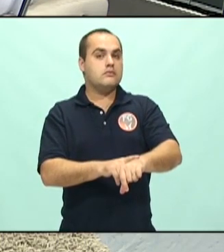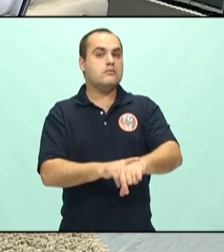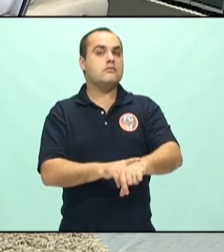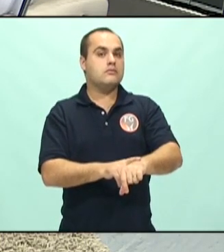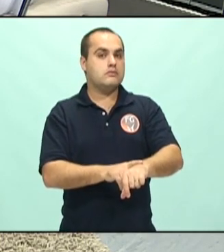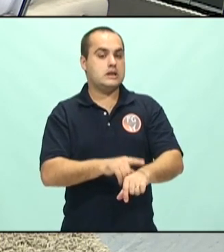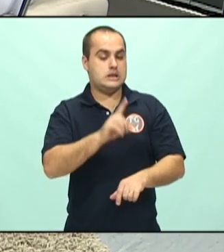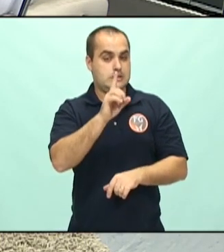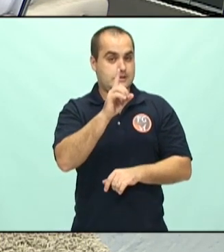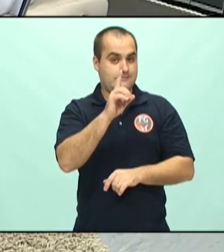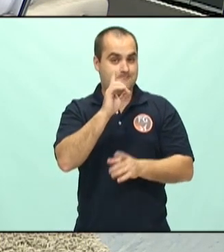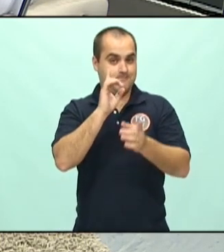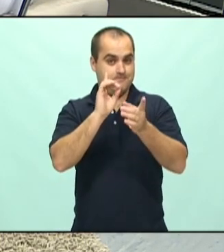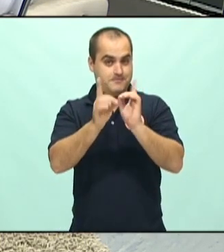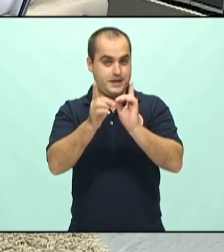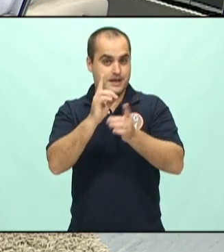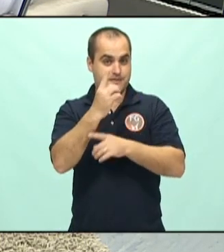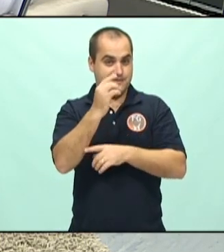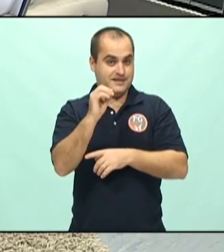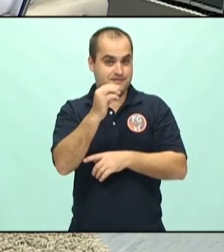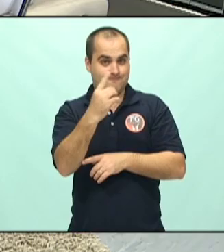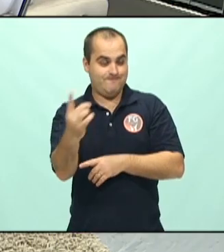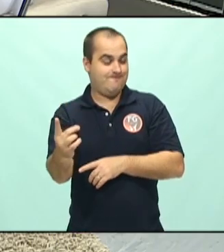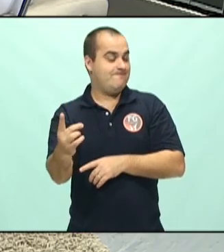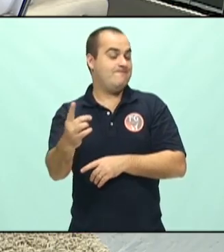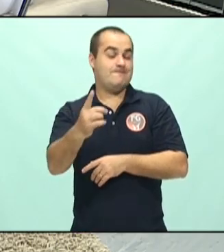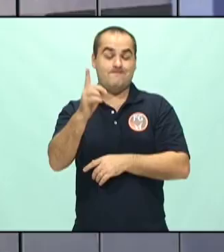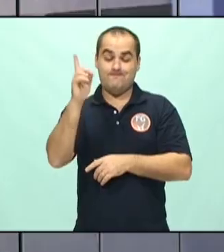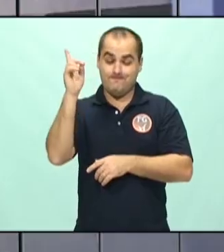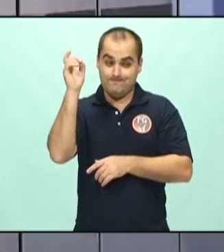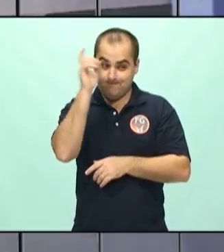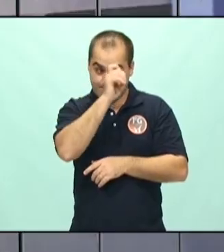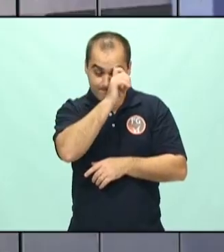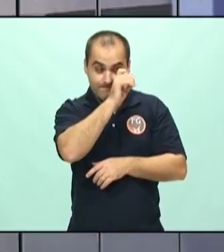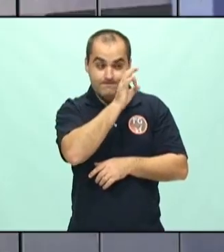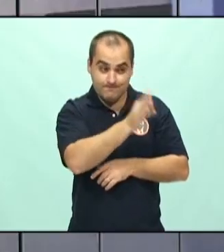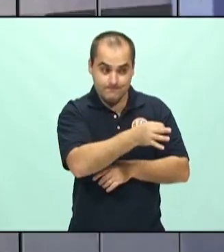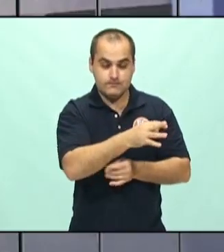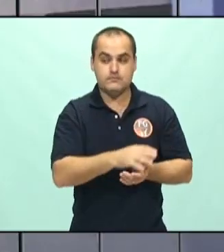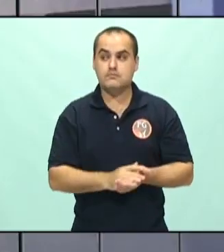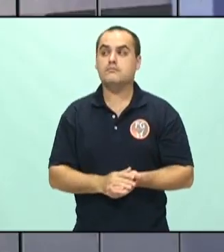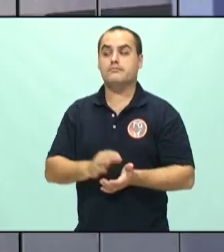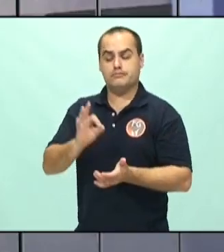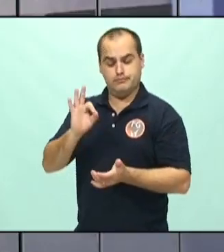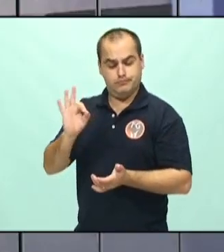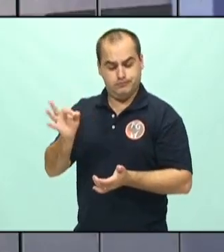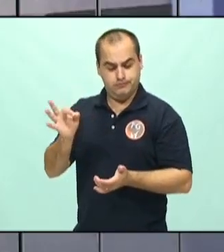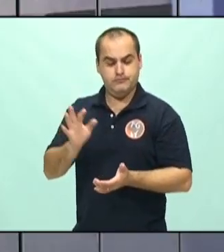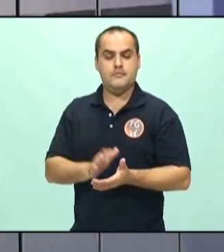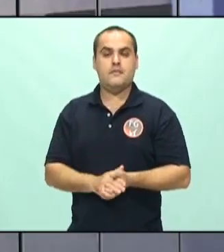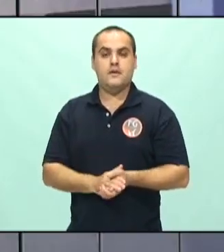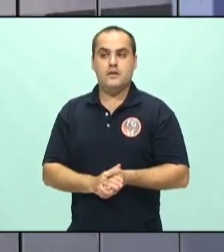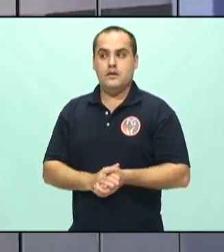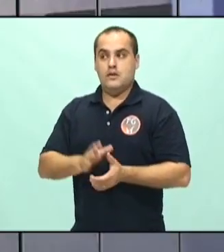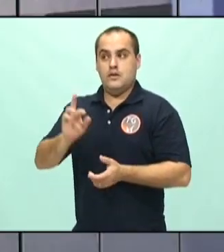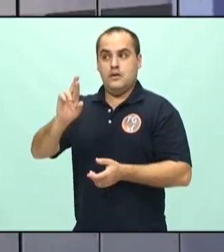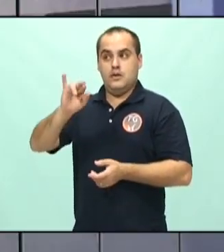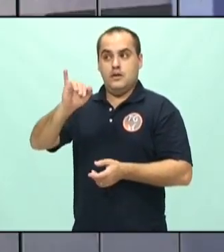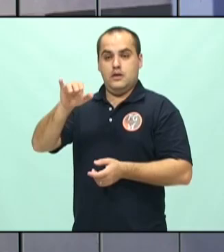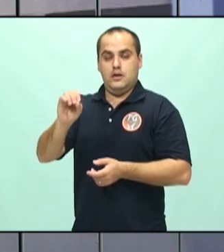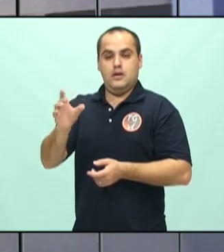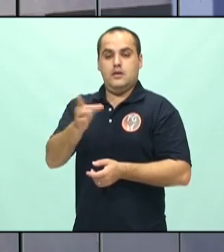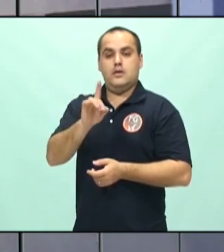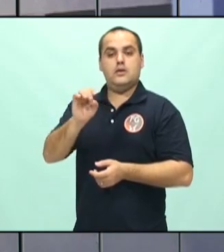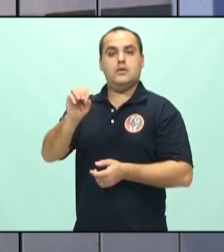na 101 é uma vergonha o flamengo né pra ter uma idéia se no rio do meio pra sair do top assim não vai sair dois mil e